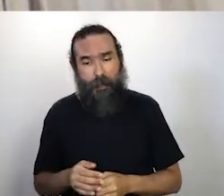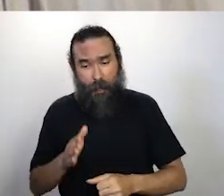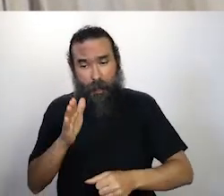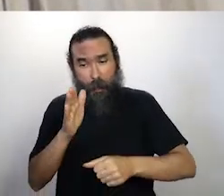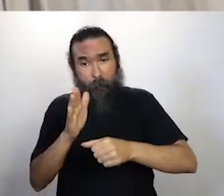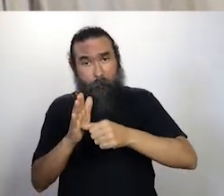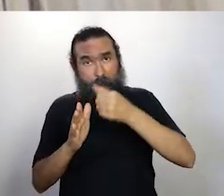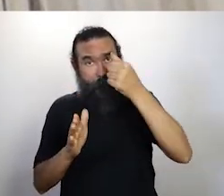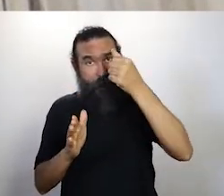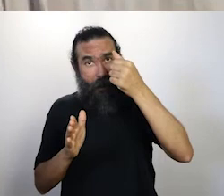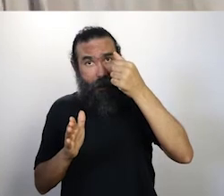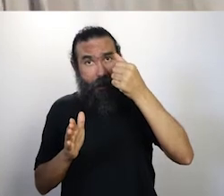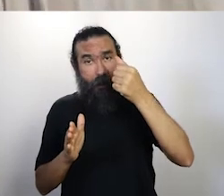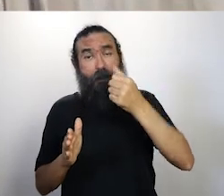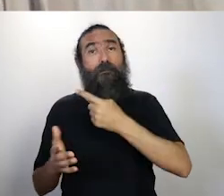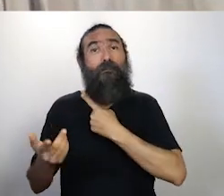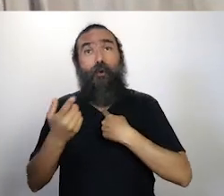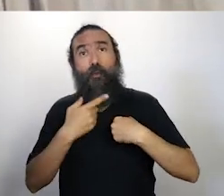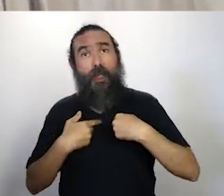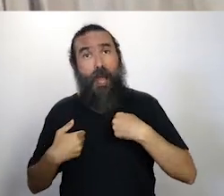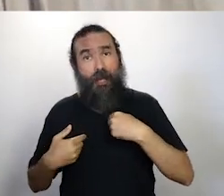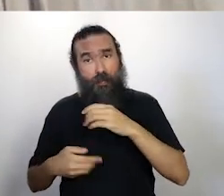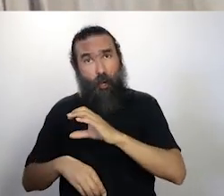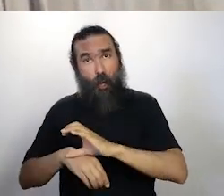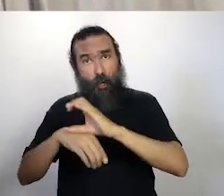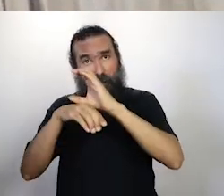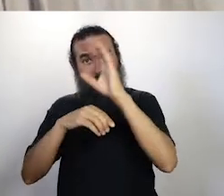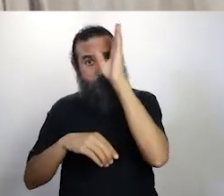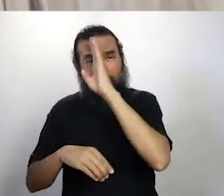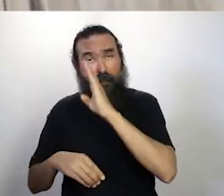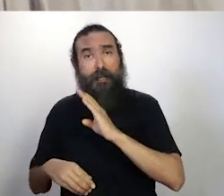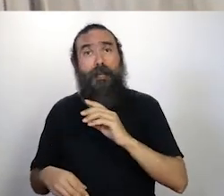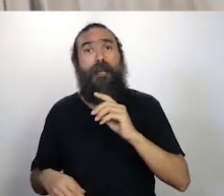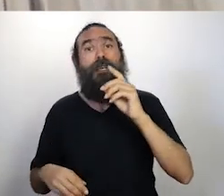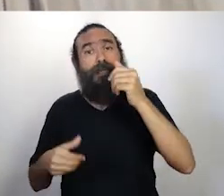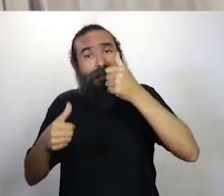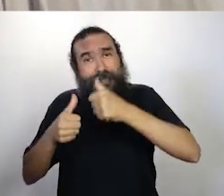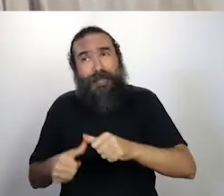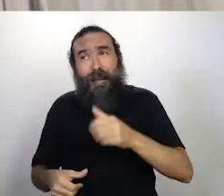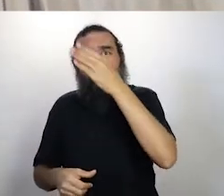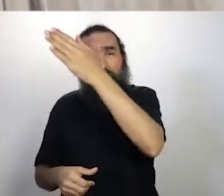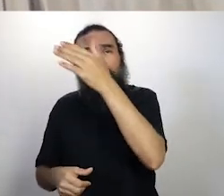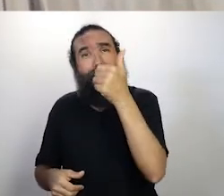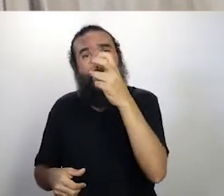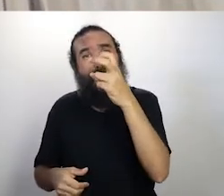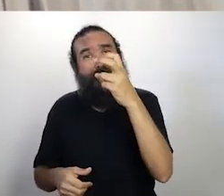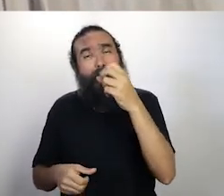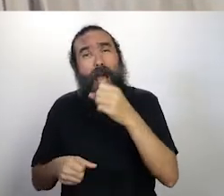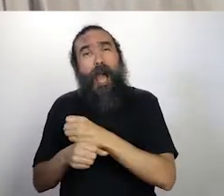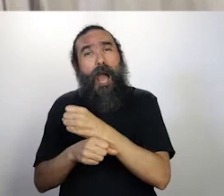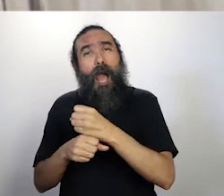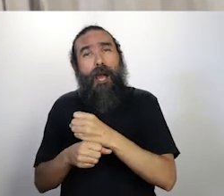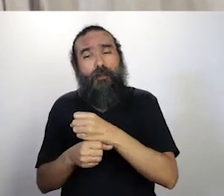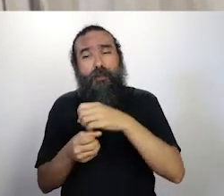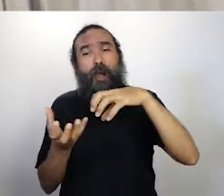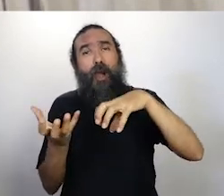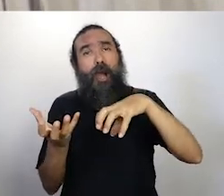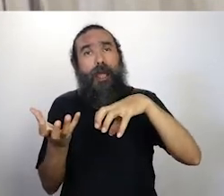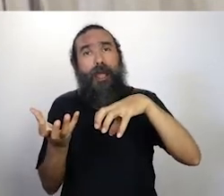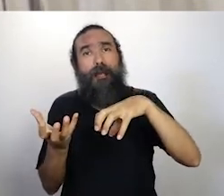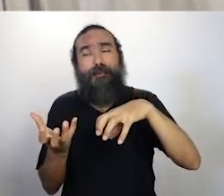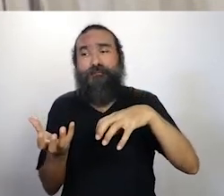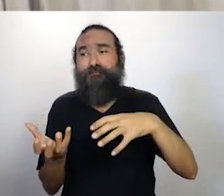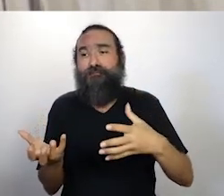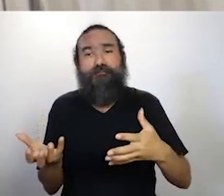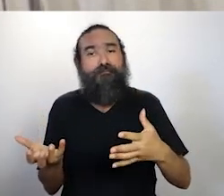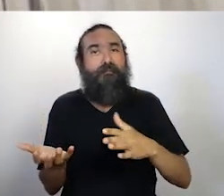ficou 15, 16 anos no Congresso Nacional e até hoje não avançou. Então, mais do que nunca, a gente precisa agora trabalhar